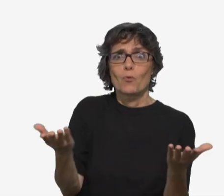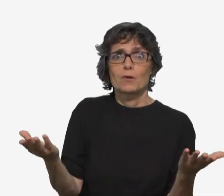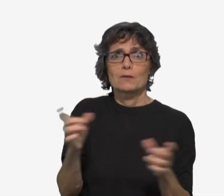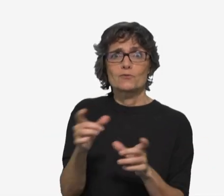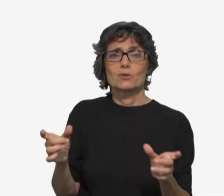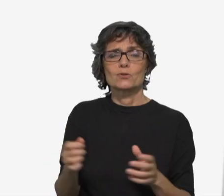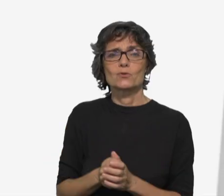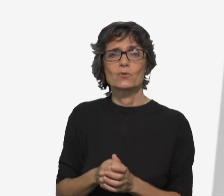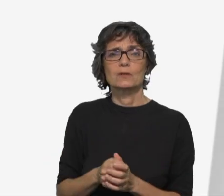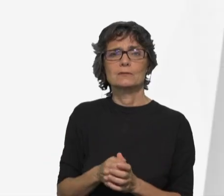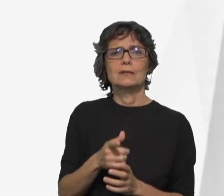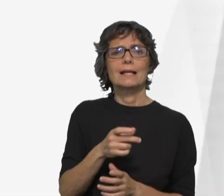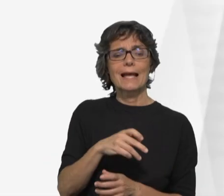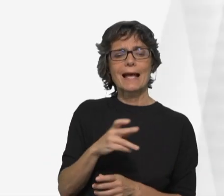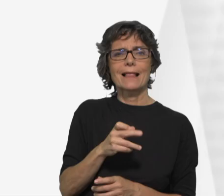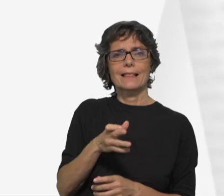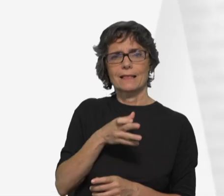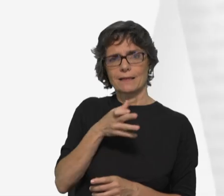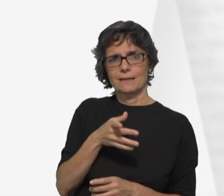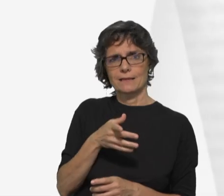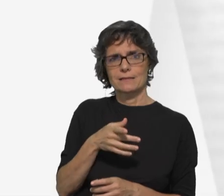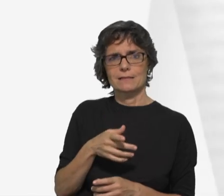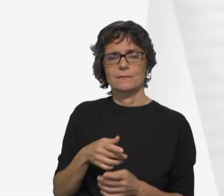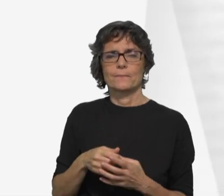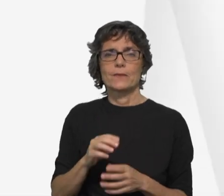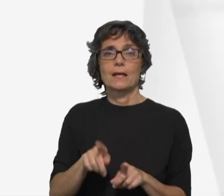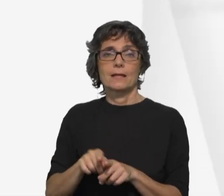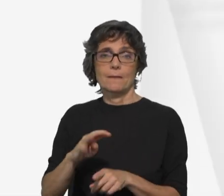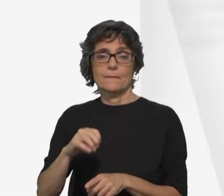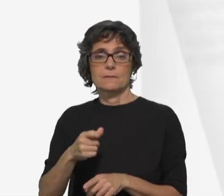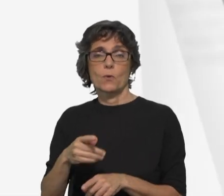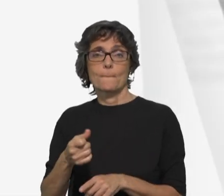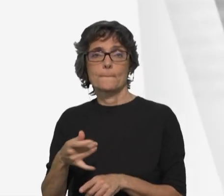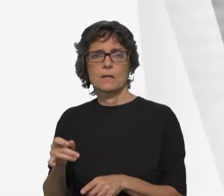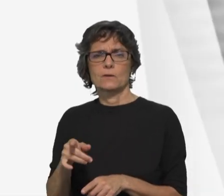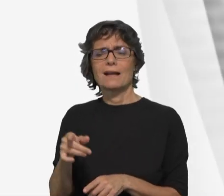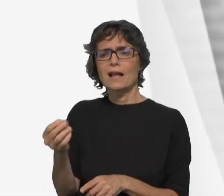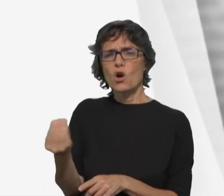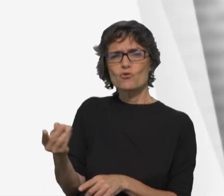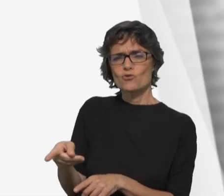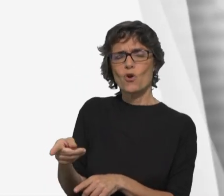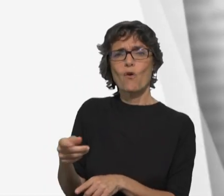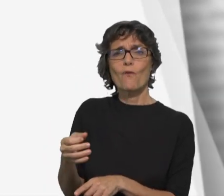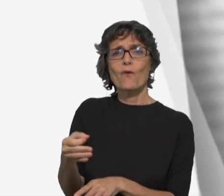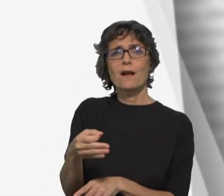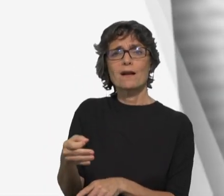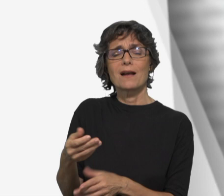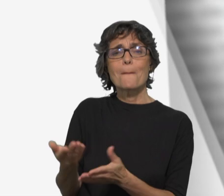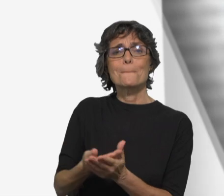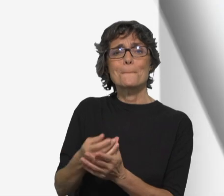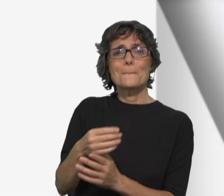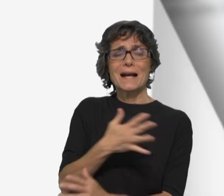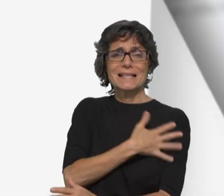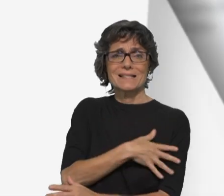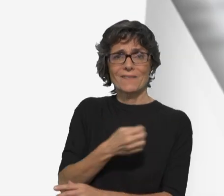dos discípulos, André, irmão de Simão Pedro: "Está aqui um rapazinho que tem 5 pães de cevada e